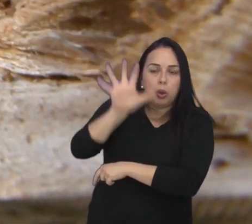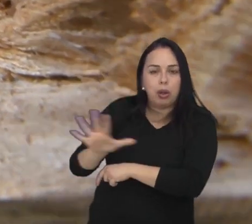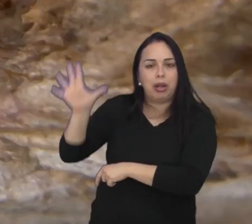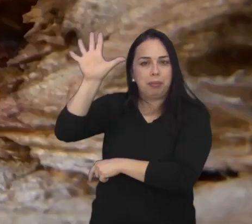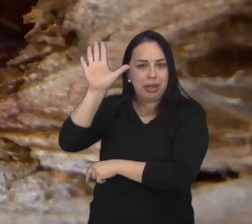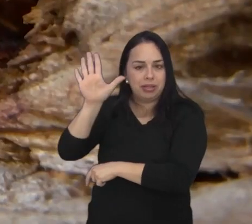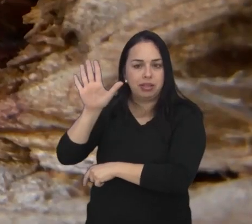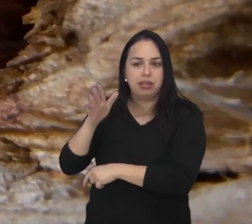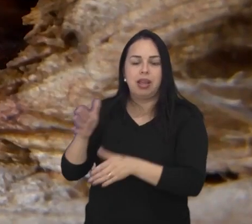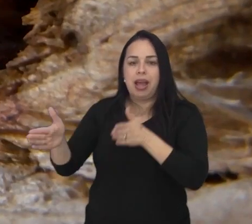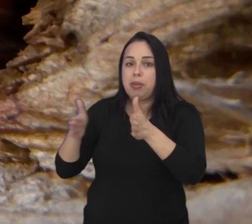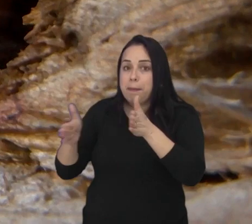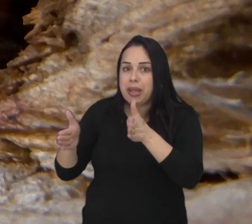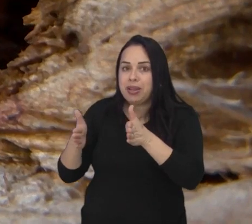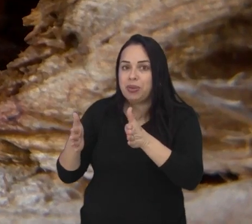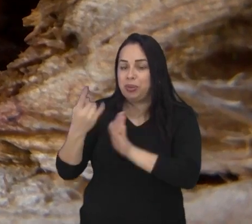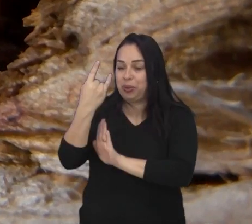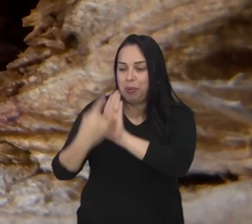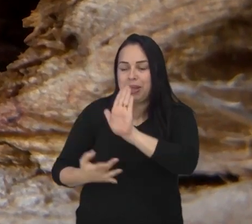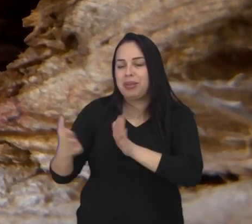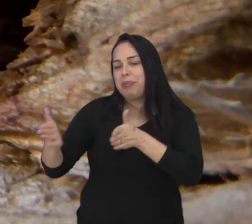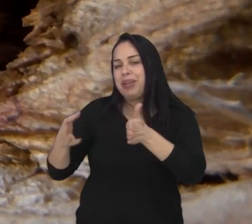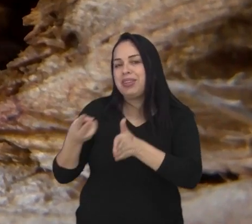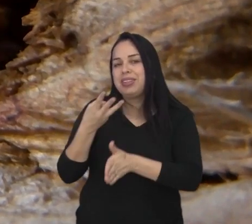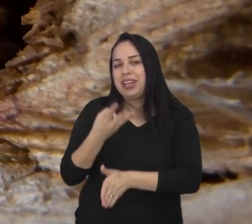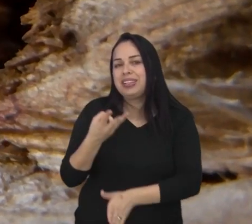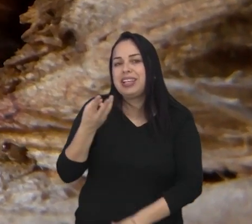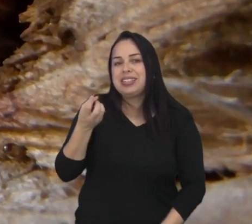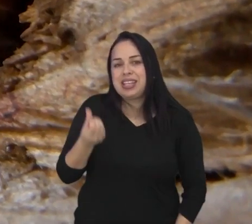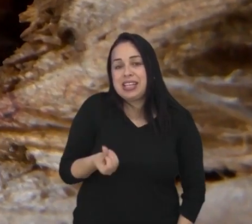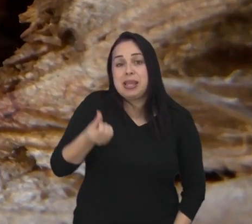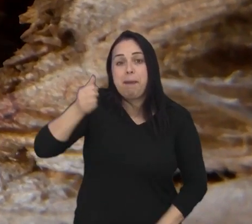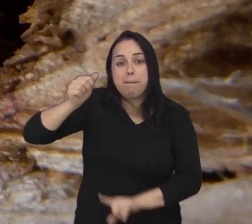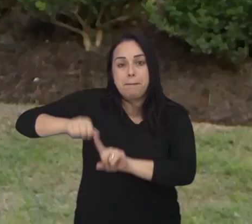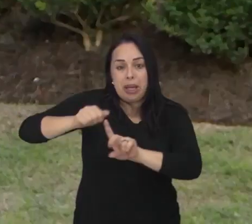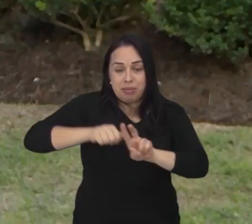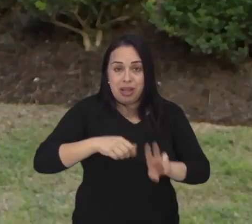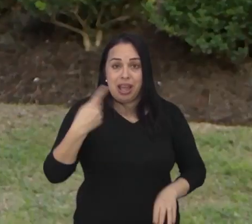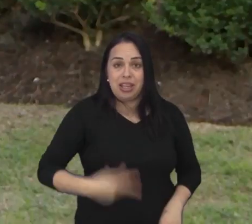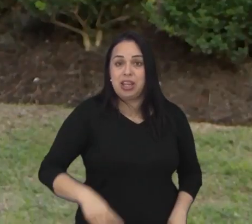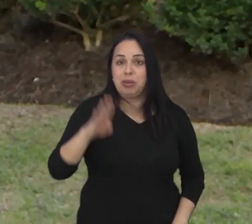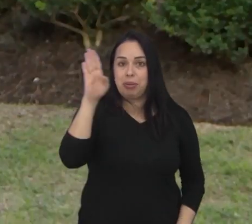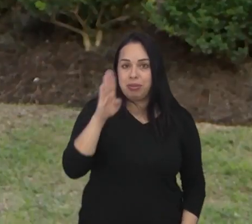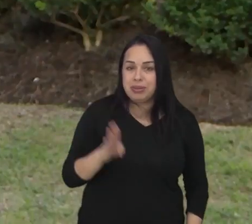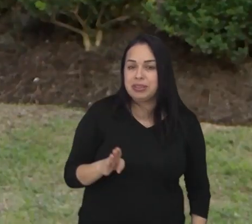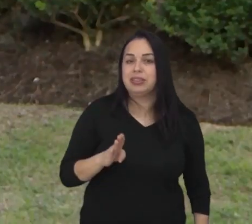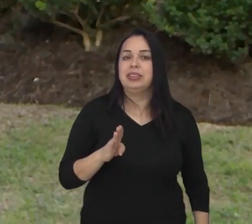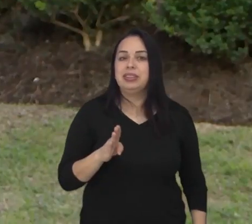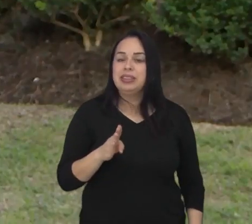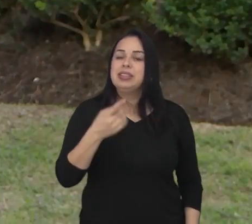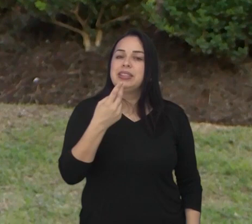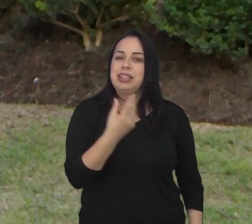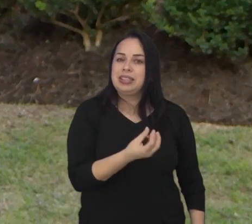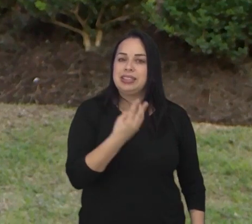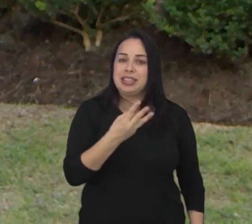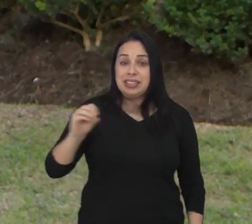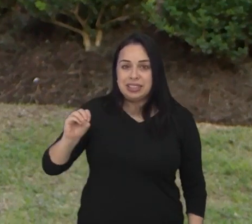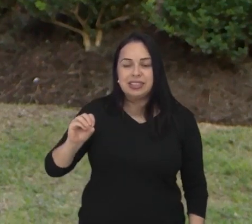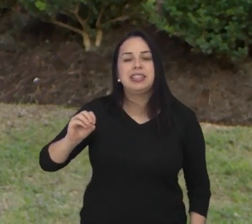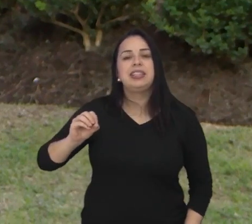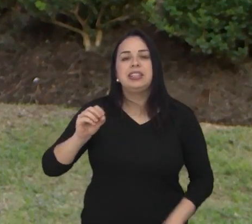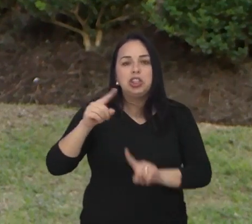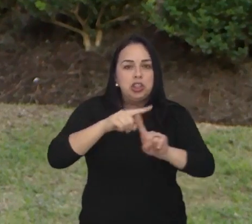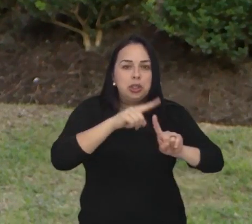ou seja, outras regiões do país, a validade é de 36 meses. No Brasil, são cerca de 300